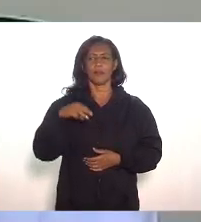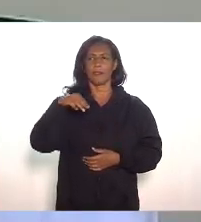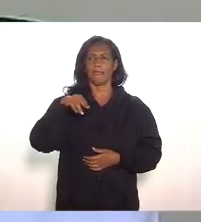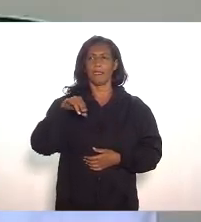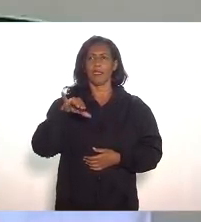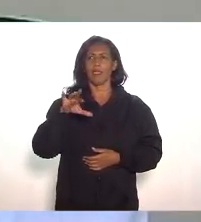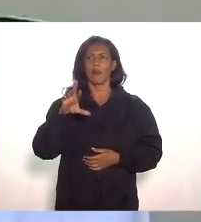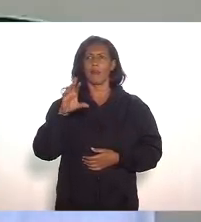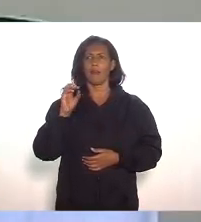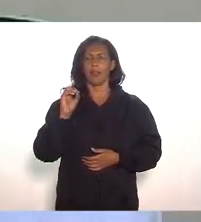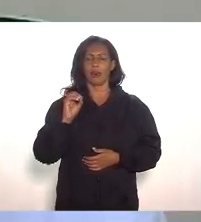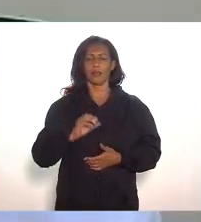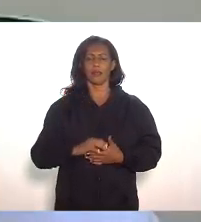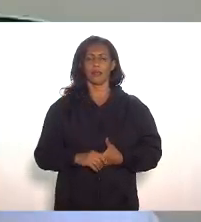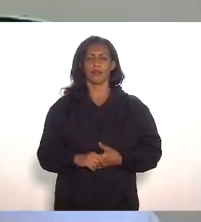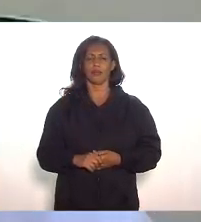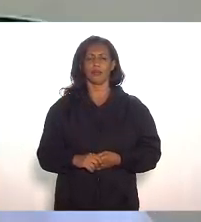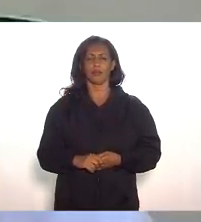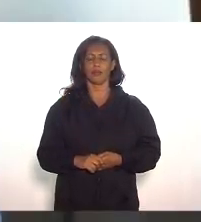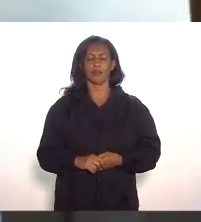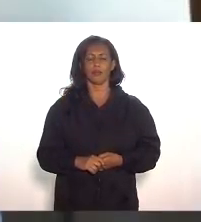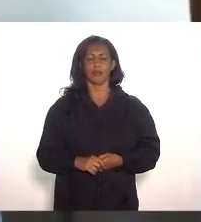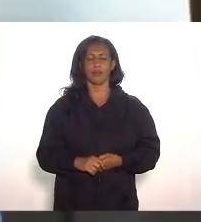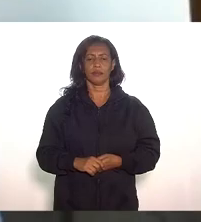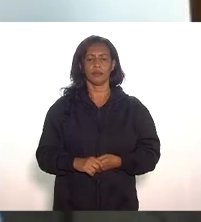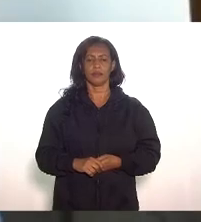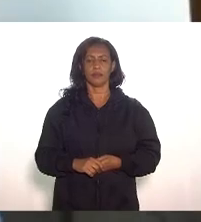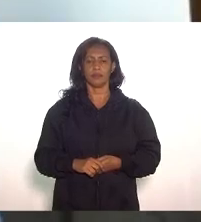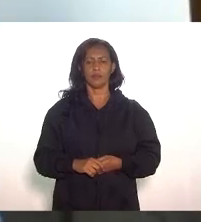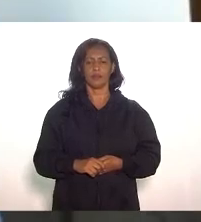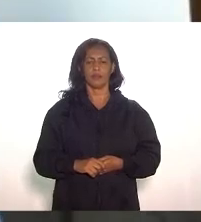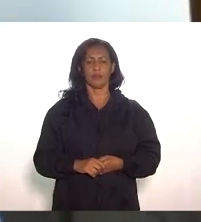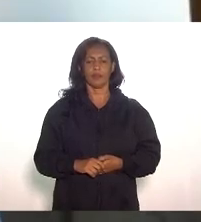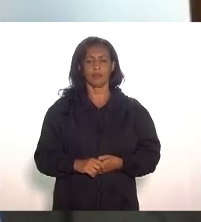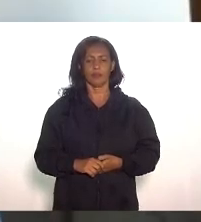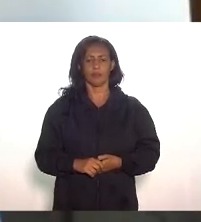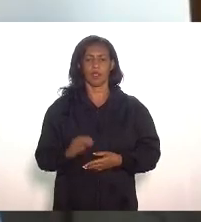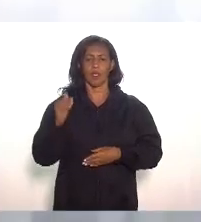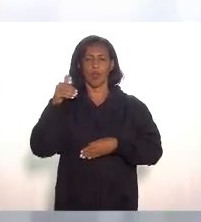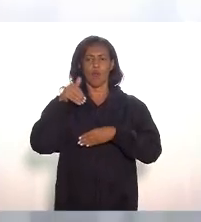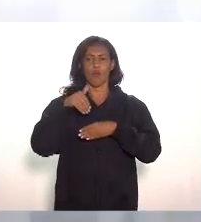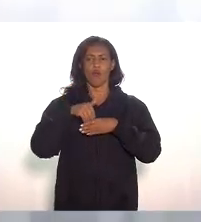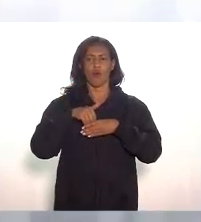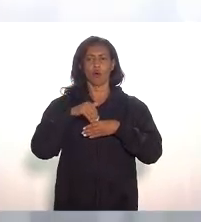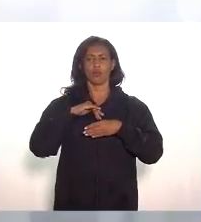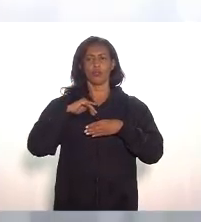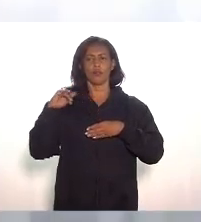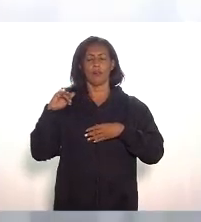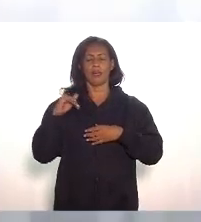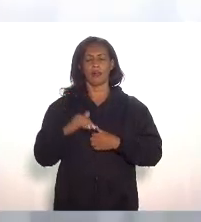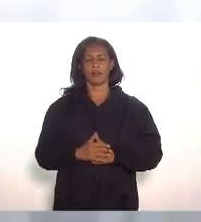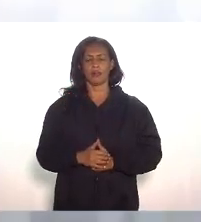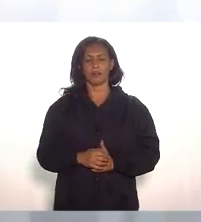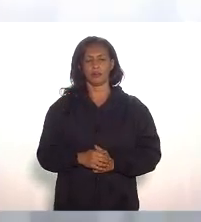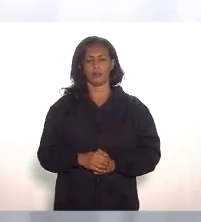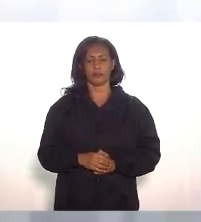pela juridicidade com emenda. Voto em separado, senhora Presidente. Voto em separado do deputado Luiz